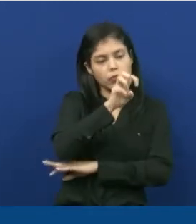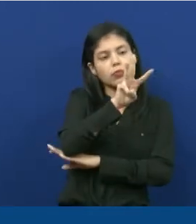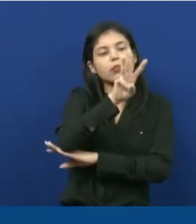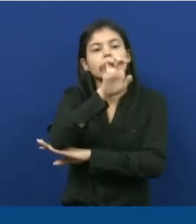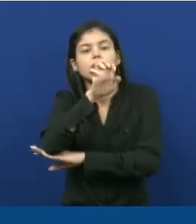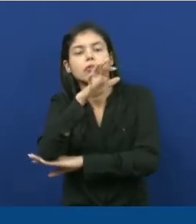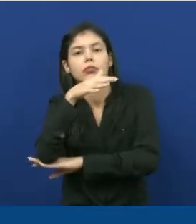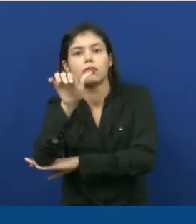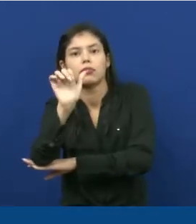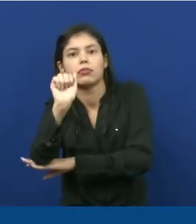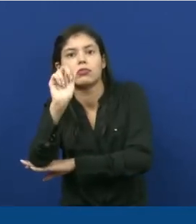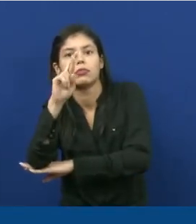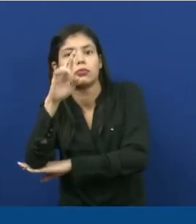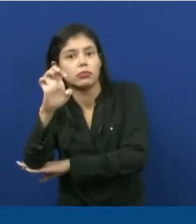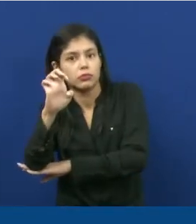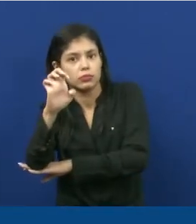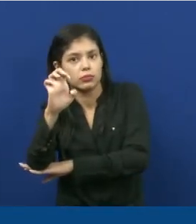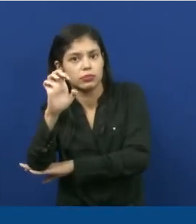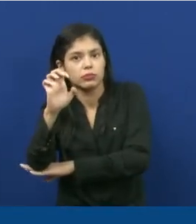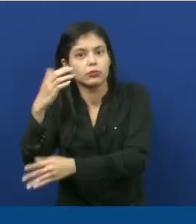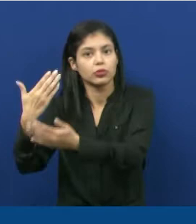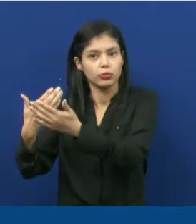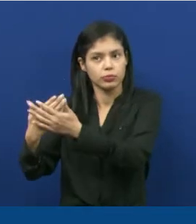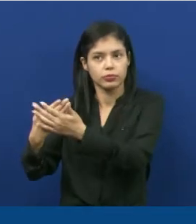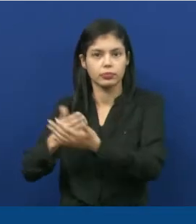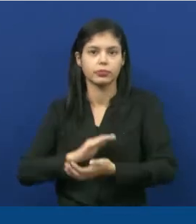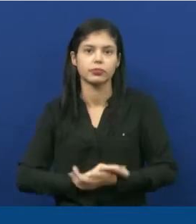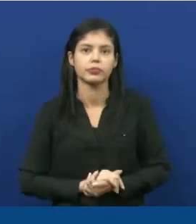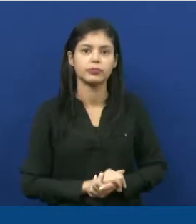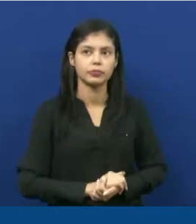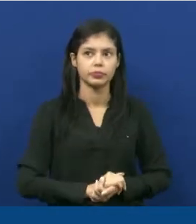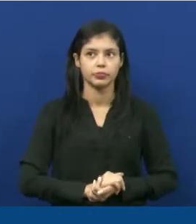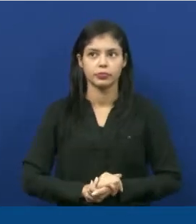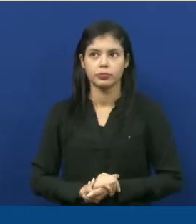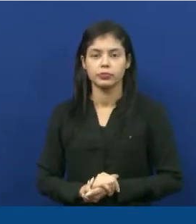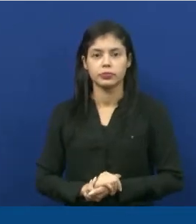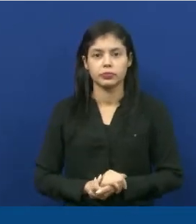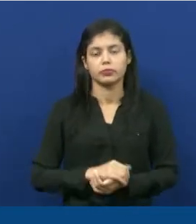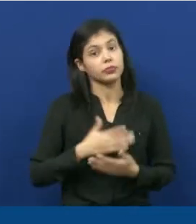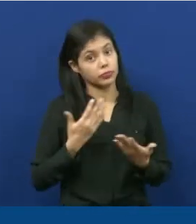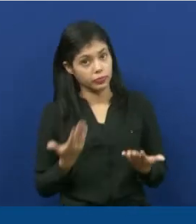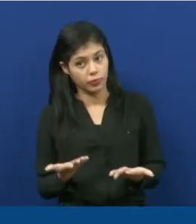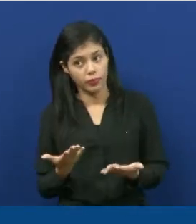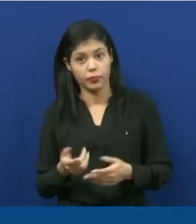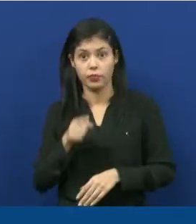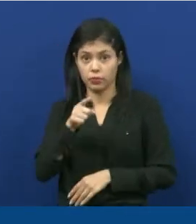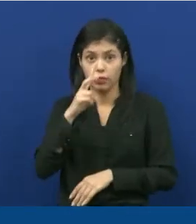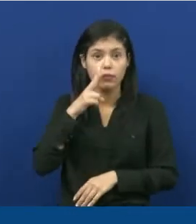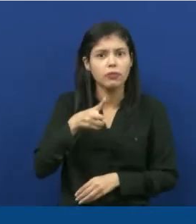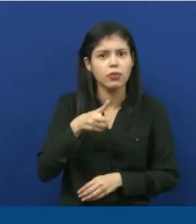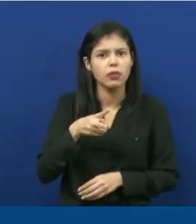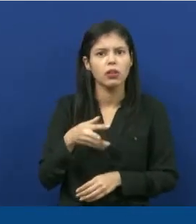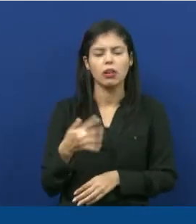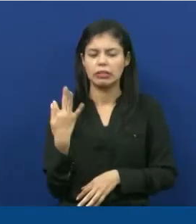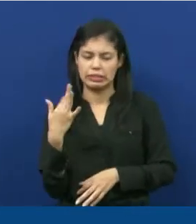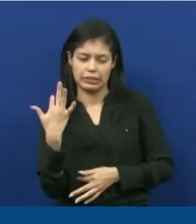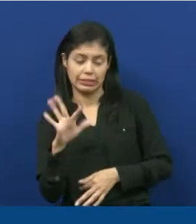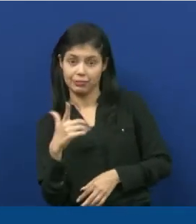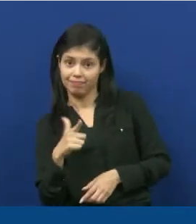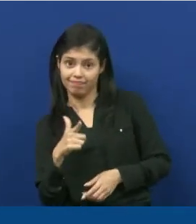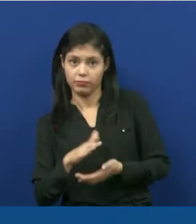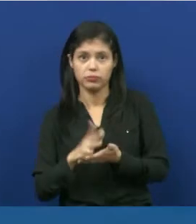seria we are students. Então, pessoal, você viu que não tem nada